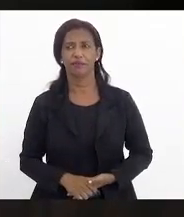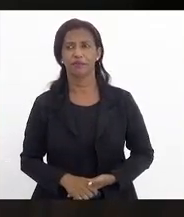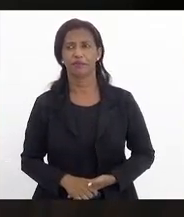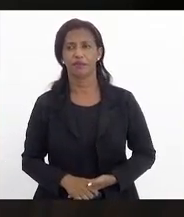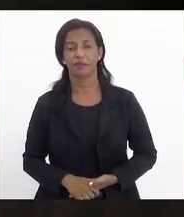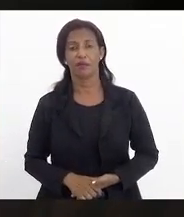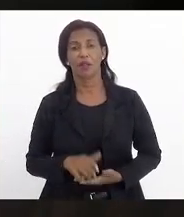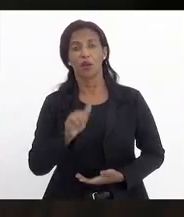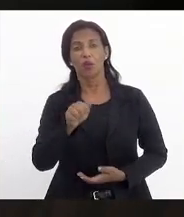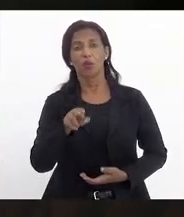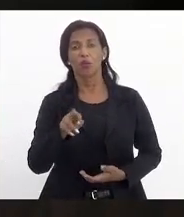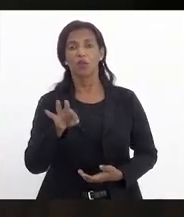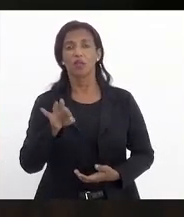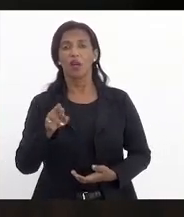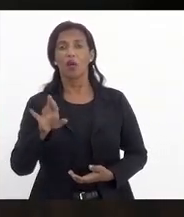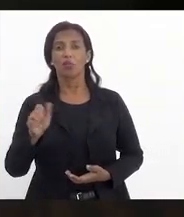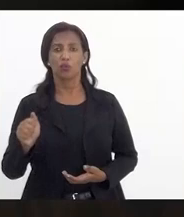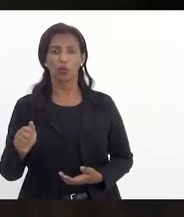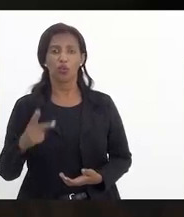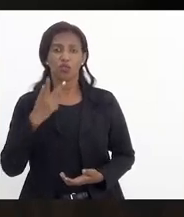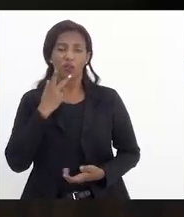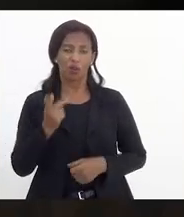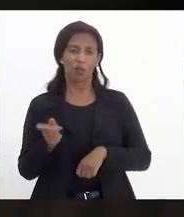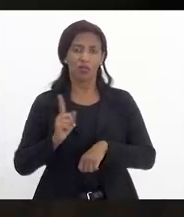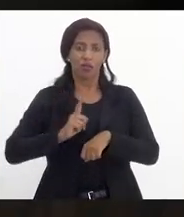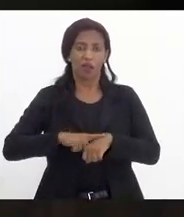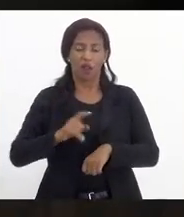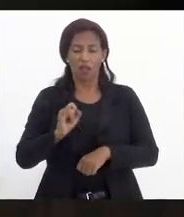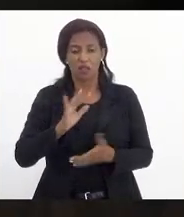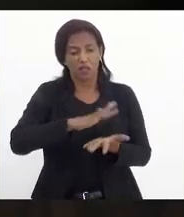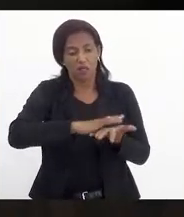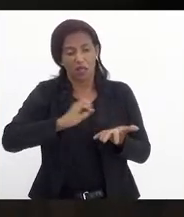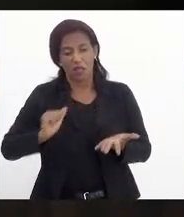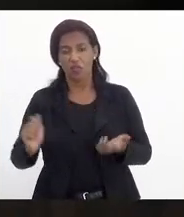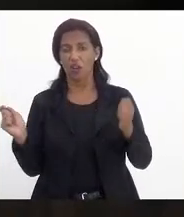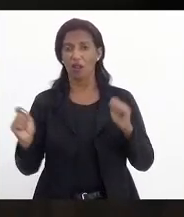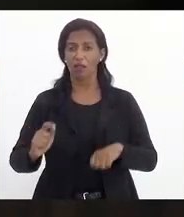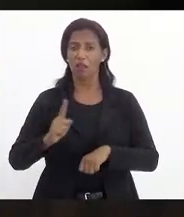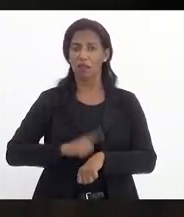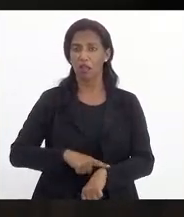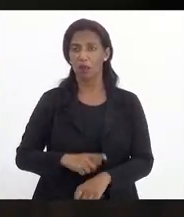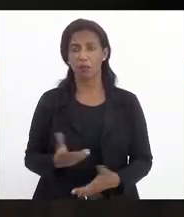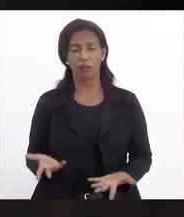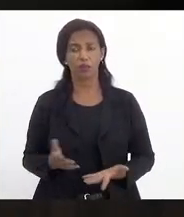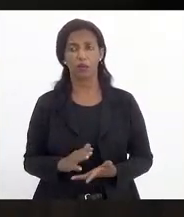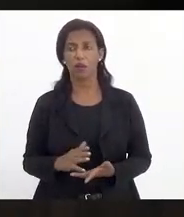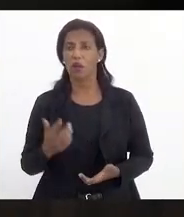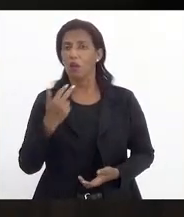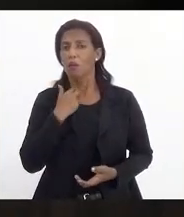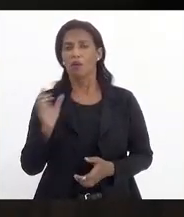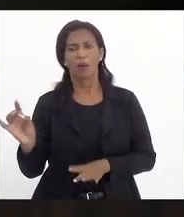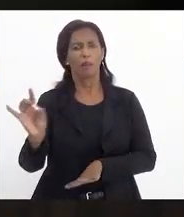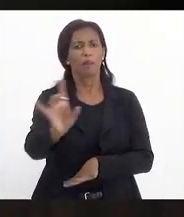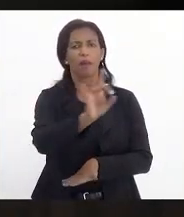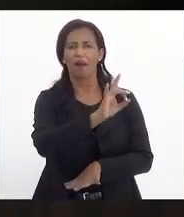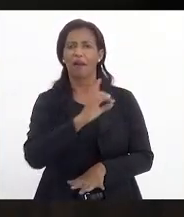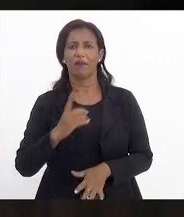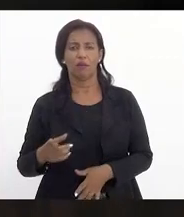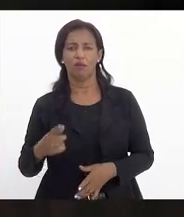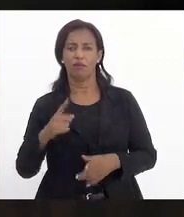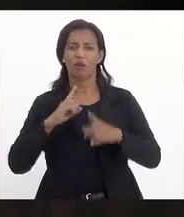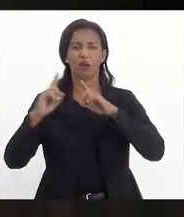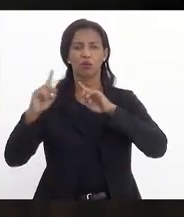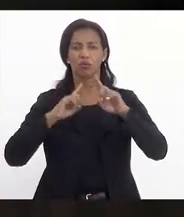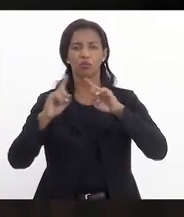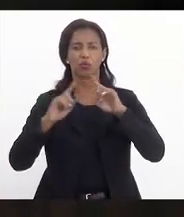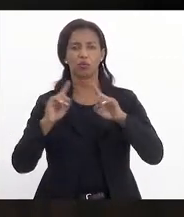Os autores das emendas, no momento de cantar a pauta, se quiserem retirar, está em tempo, vai retirar. Mas não dá para cada um aqui fazer um discurso.